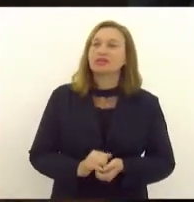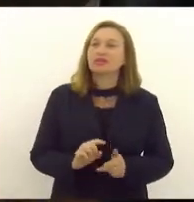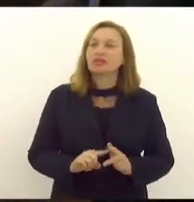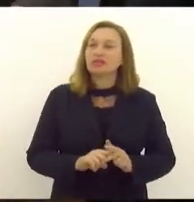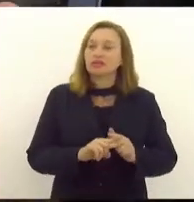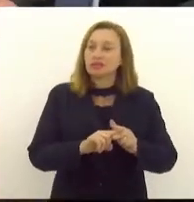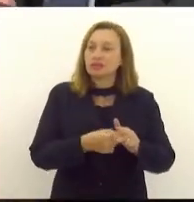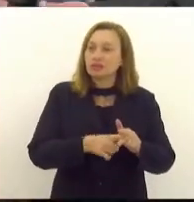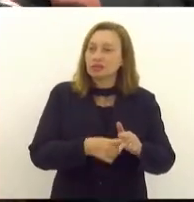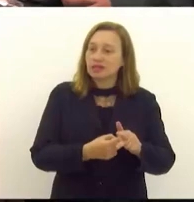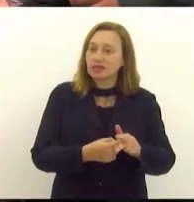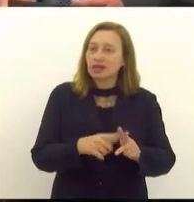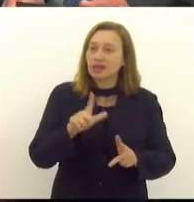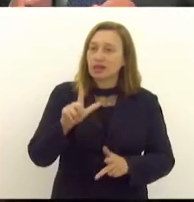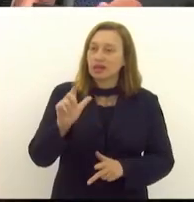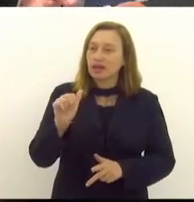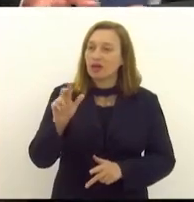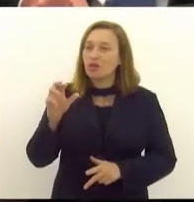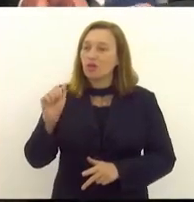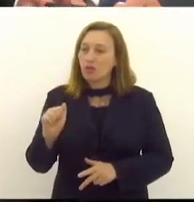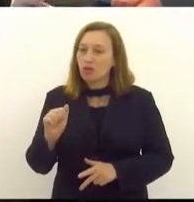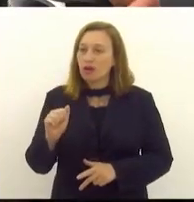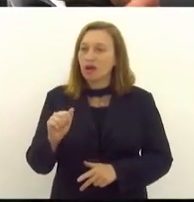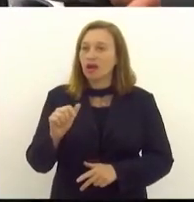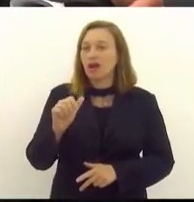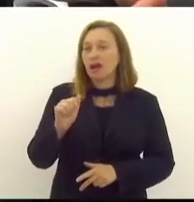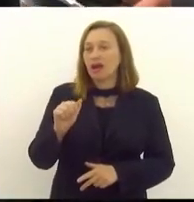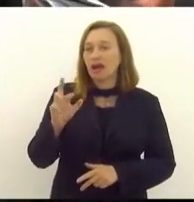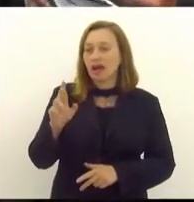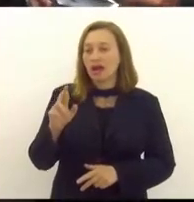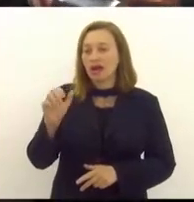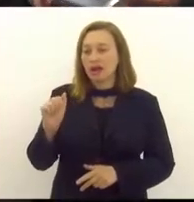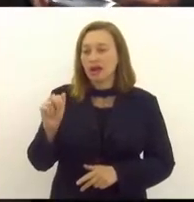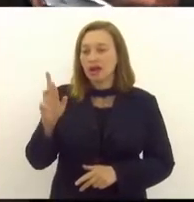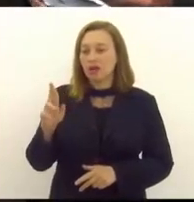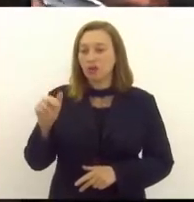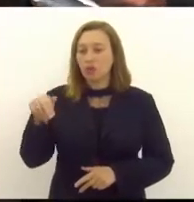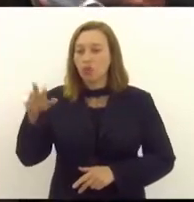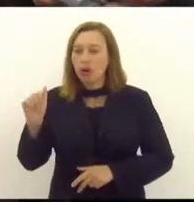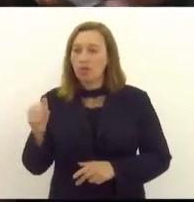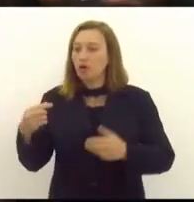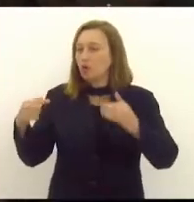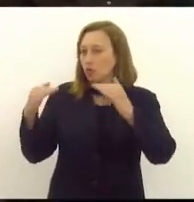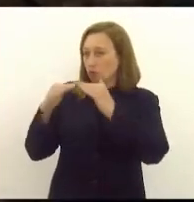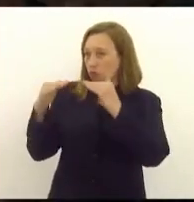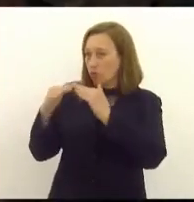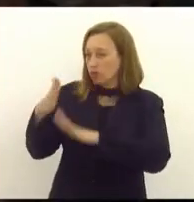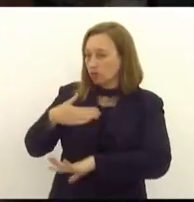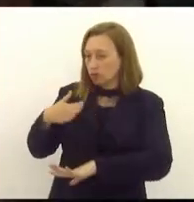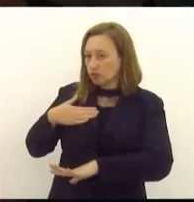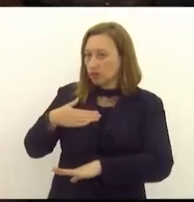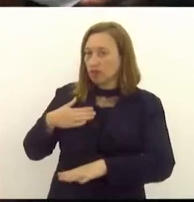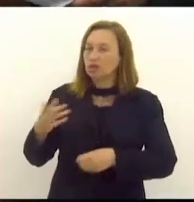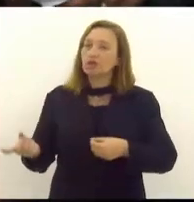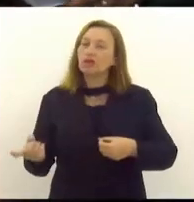Lagoa de Araruama que é um tema que vossa excelência gosta muito vossa excelência concorda comigo que a recuperação da Lagoa de Araruama gerou